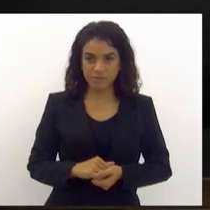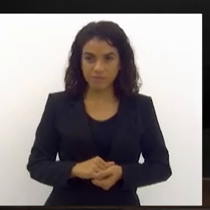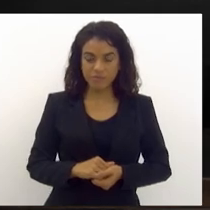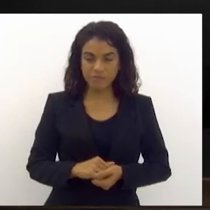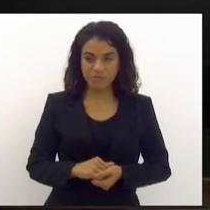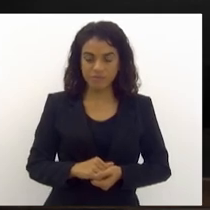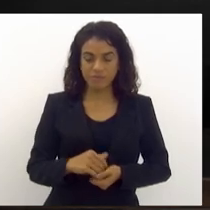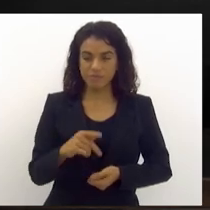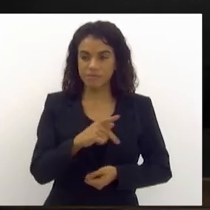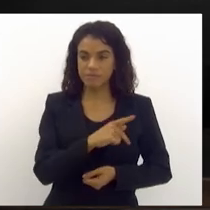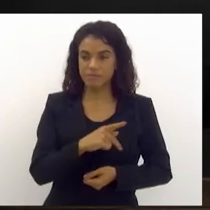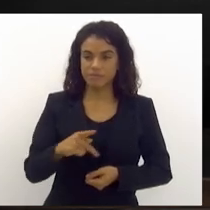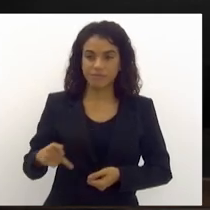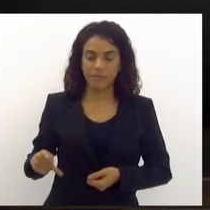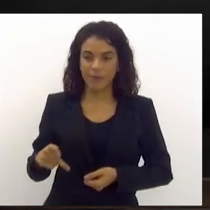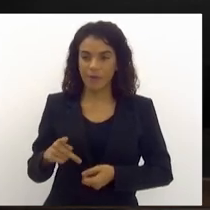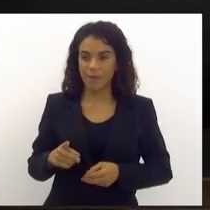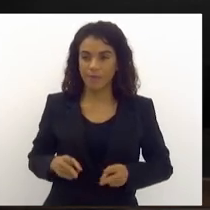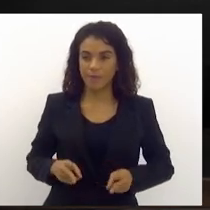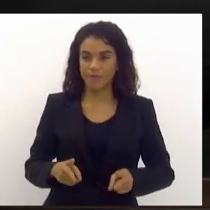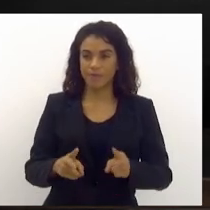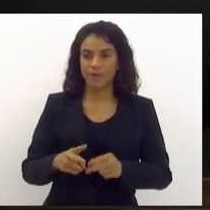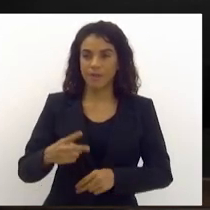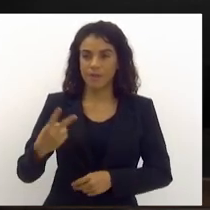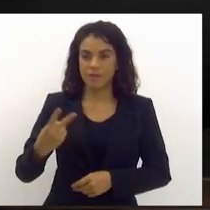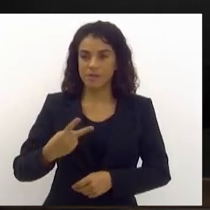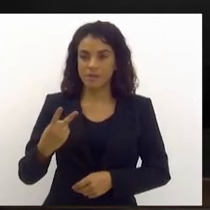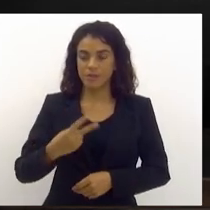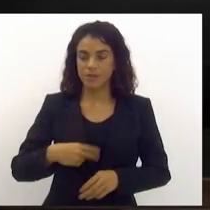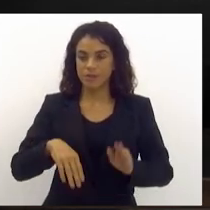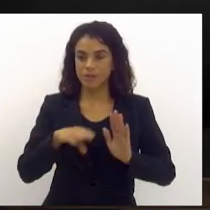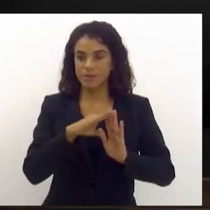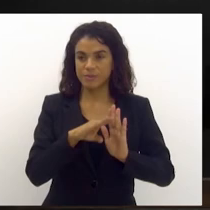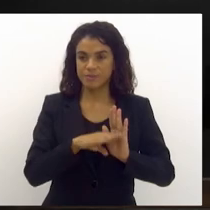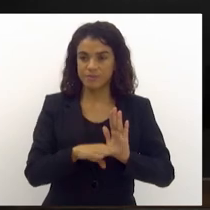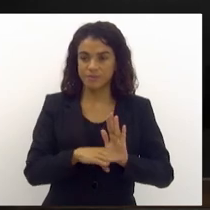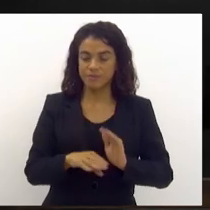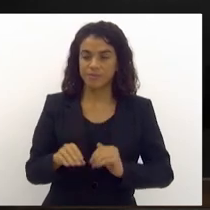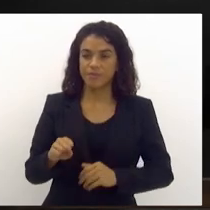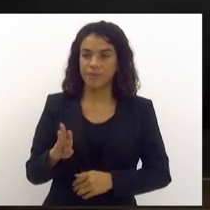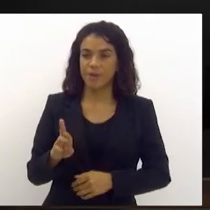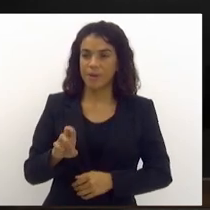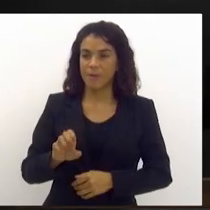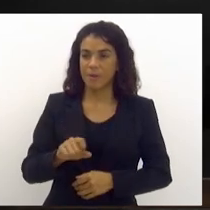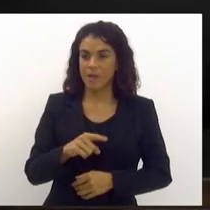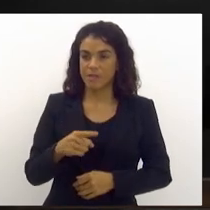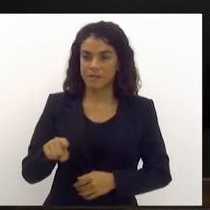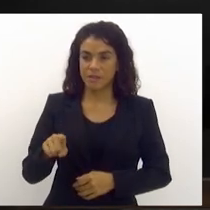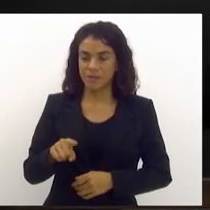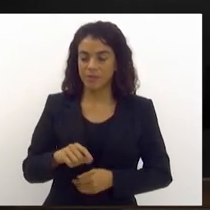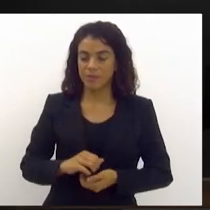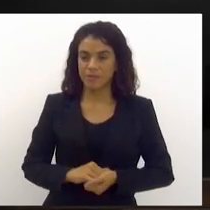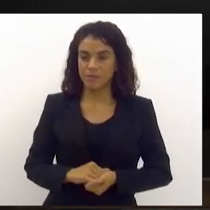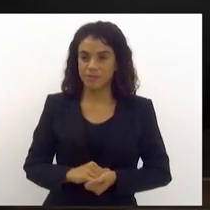A presidência irá proceder à segunda chamada. Deputado Brazão.